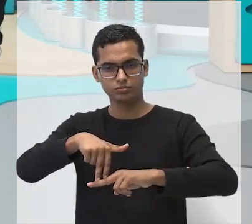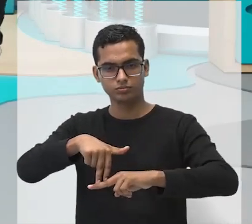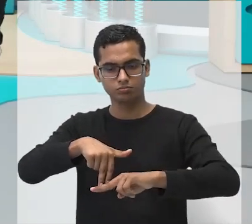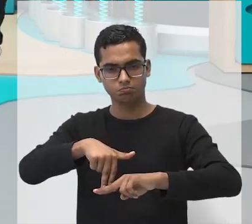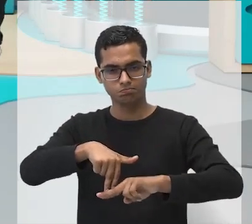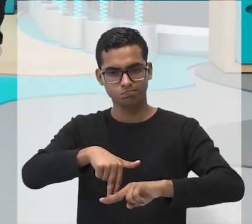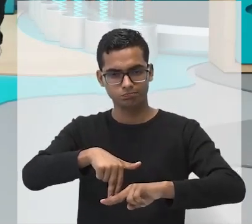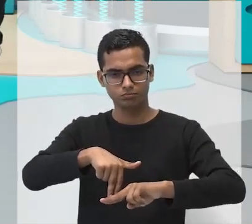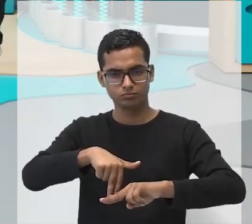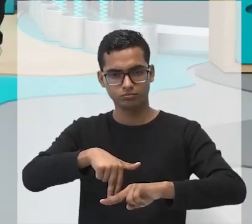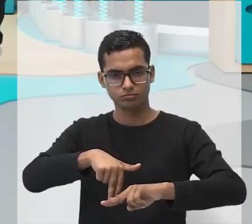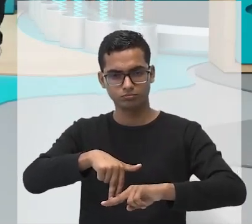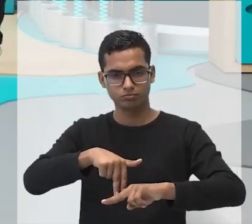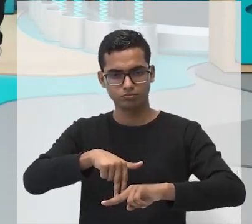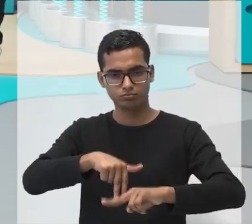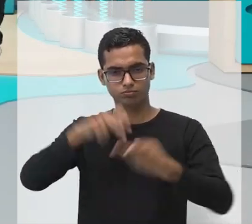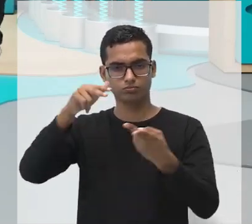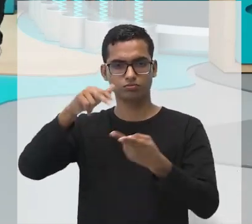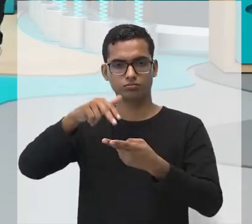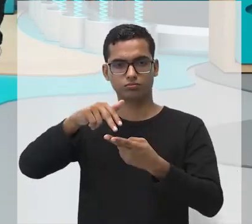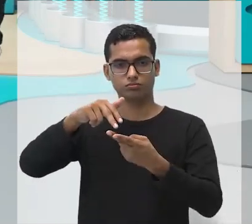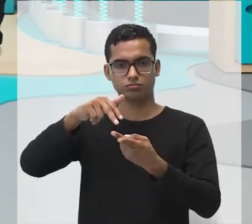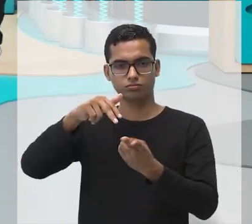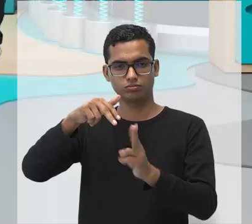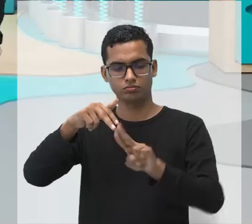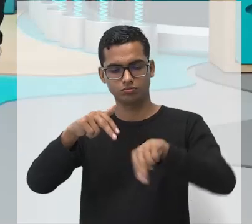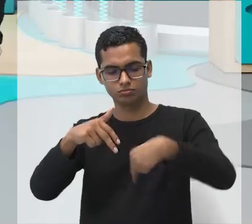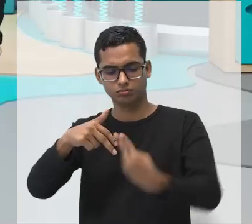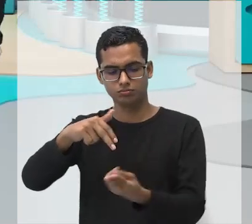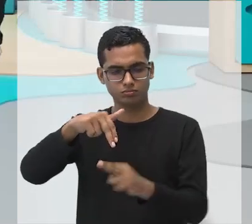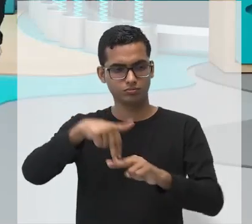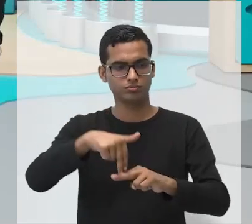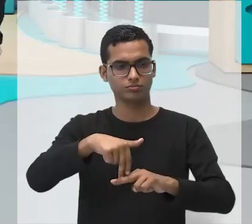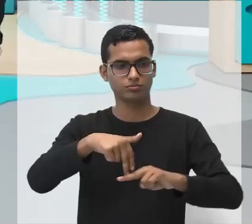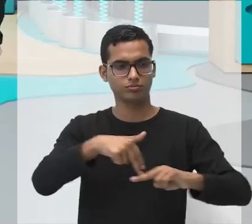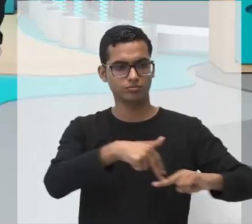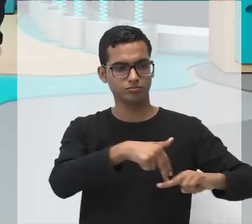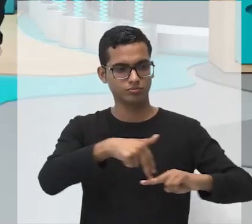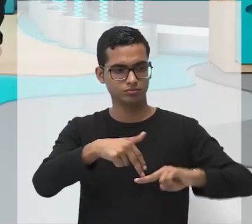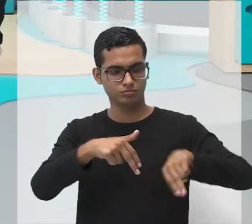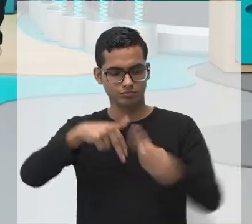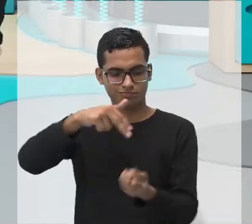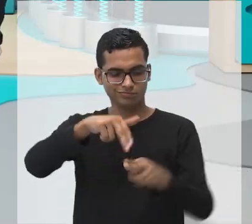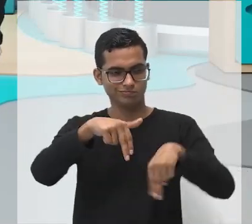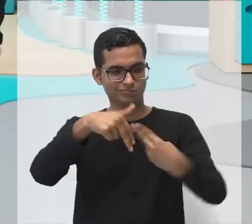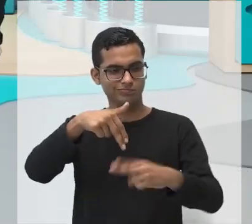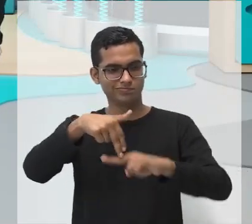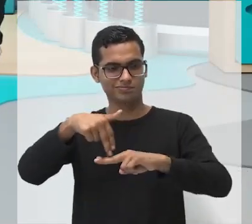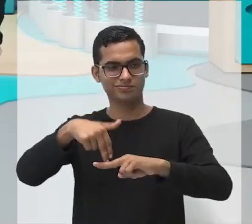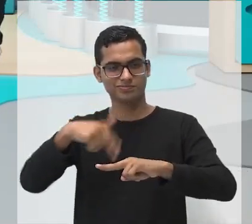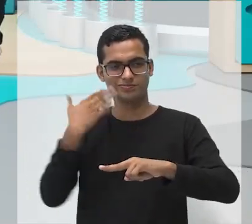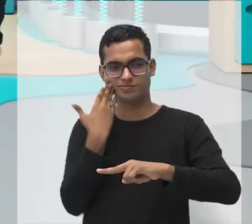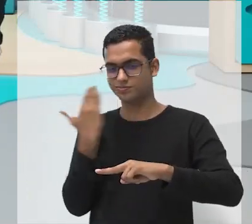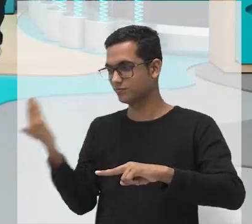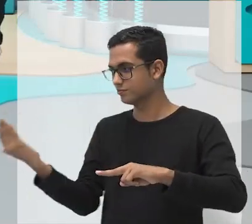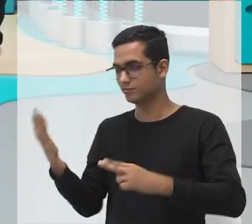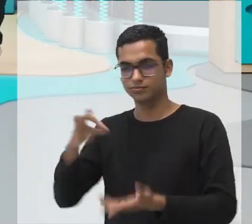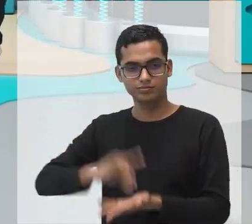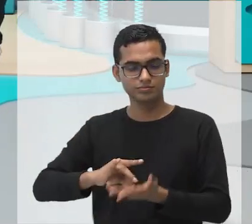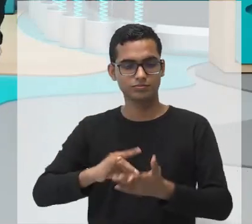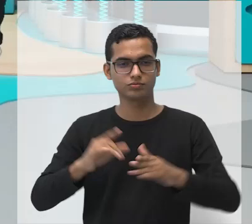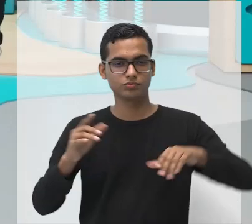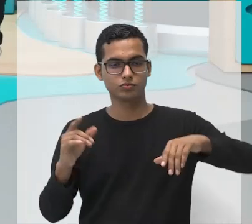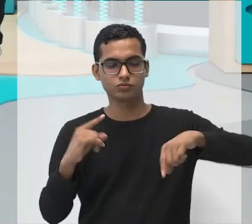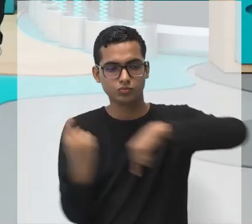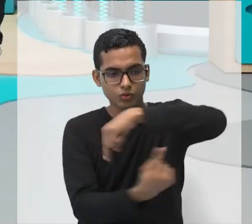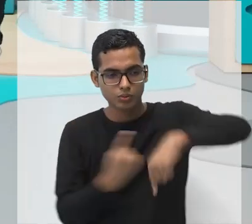graus sobre os dois eixos ao mesmo tempo. Observem, 360 graus, né? Uma volta completa.